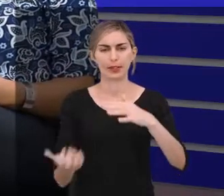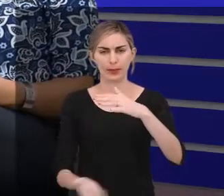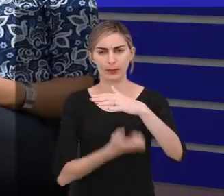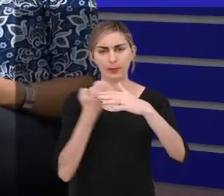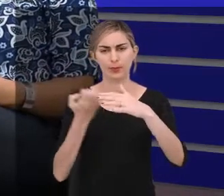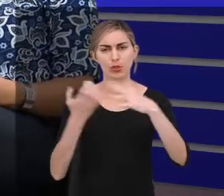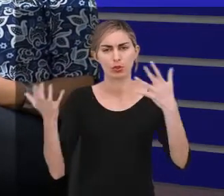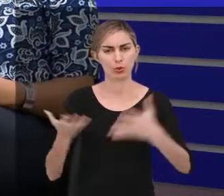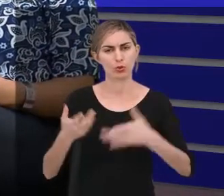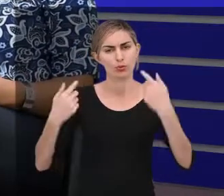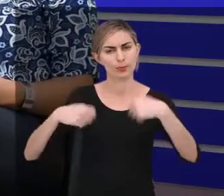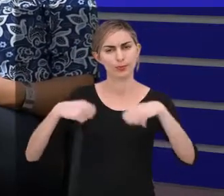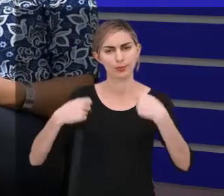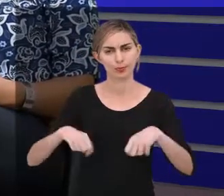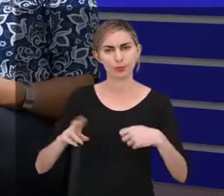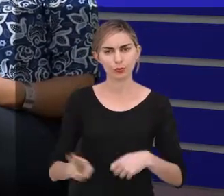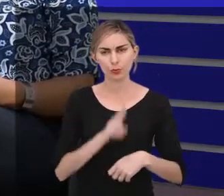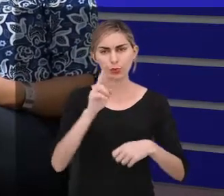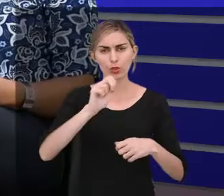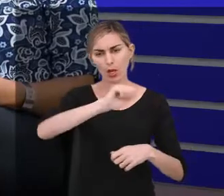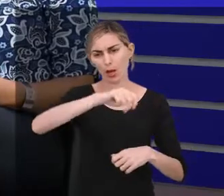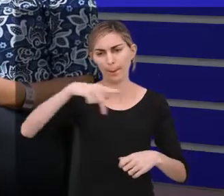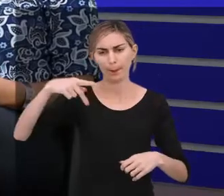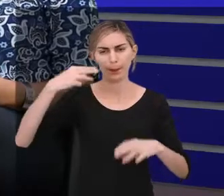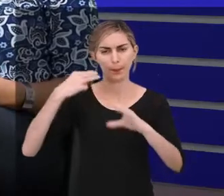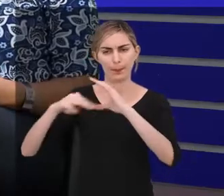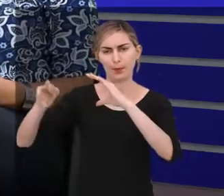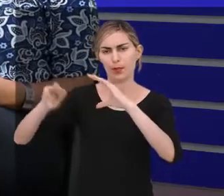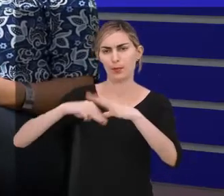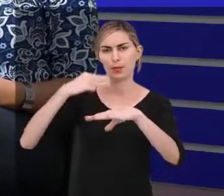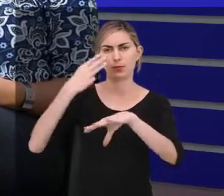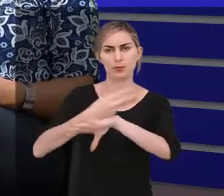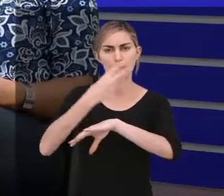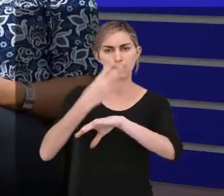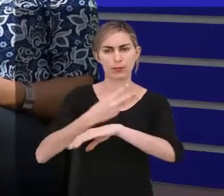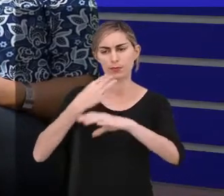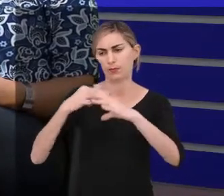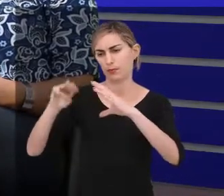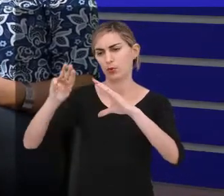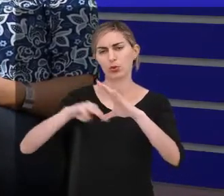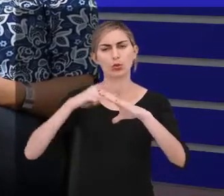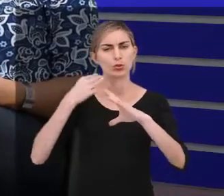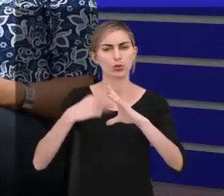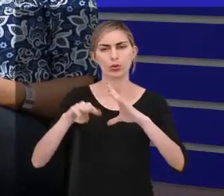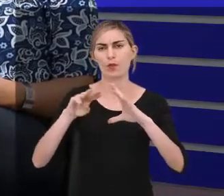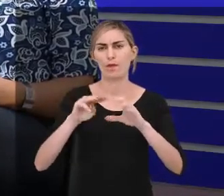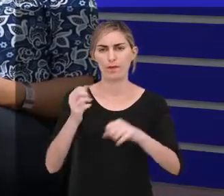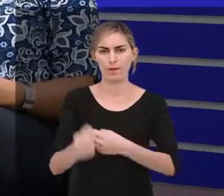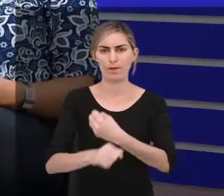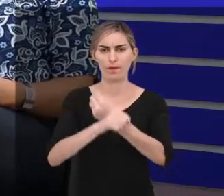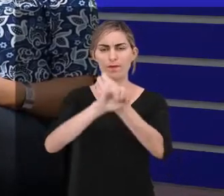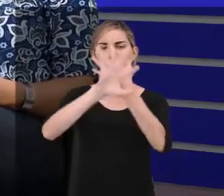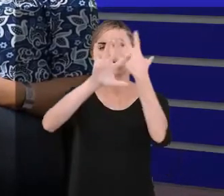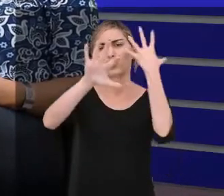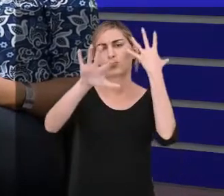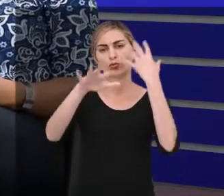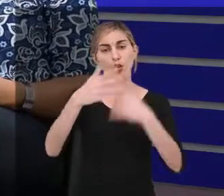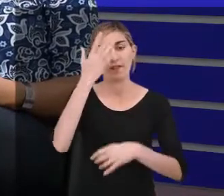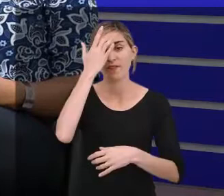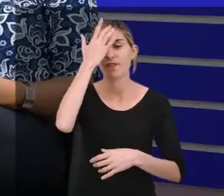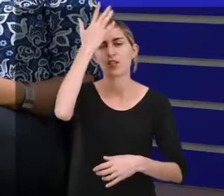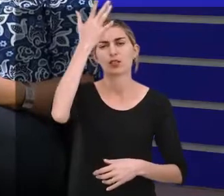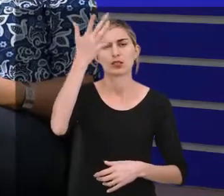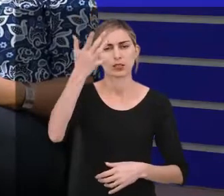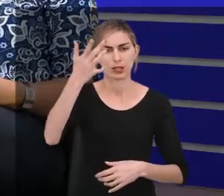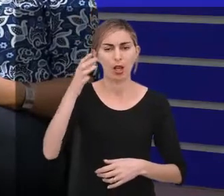dia que elas precisam utilizar aplicativos de mensagem, aplicativos de videochamada, né? Para